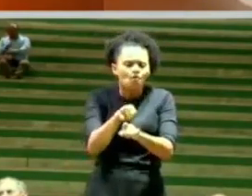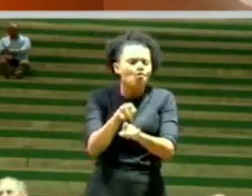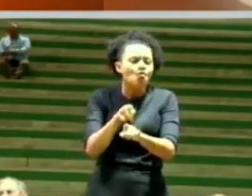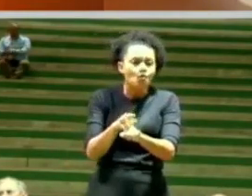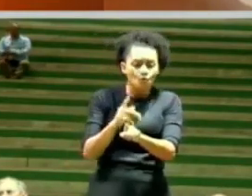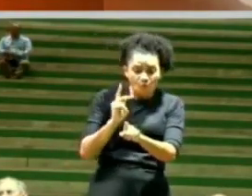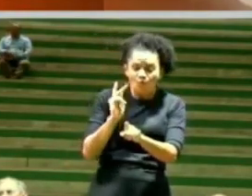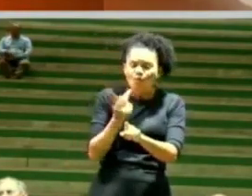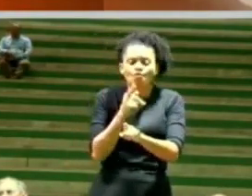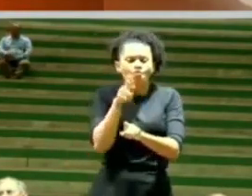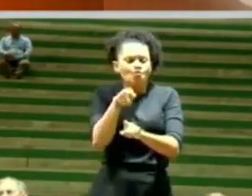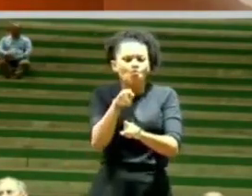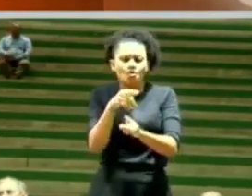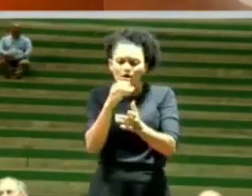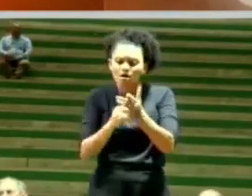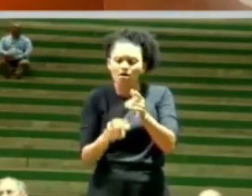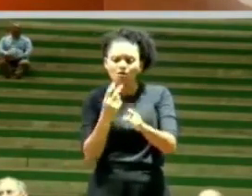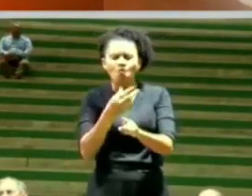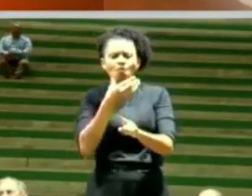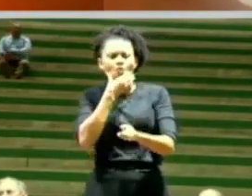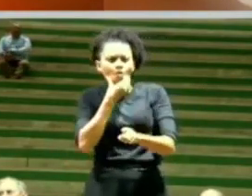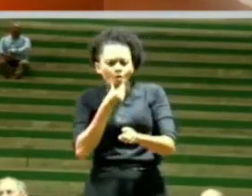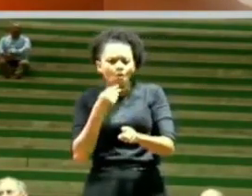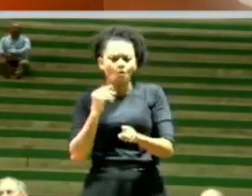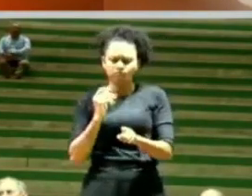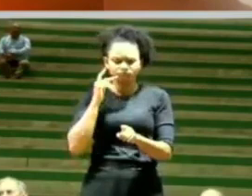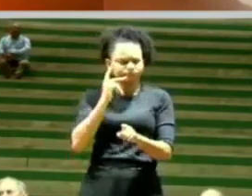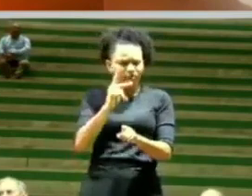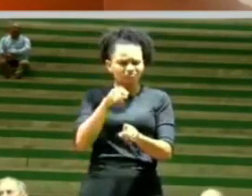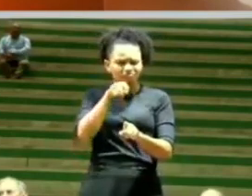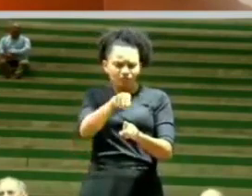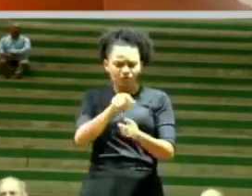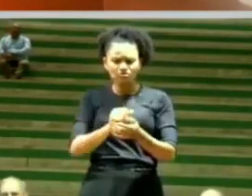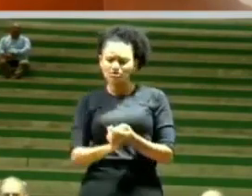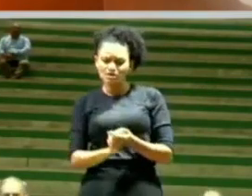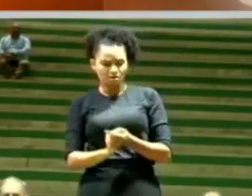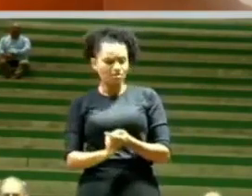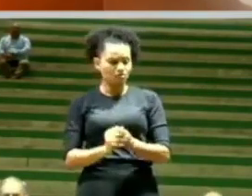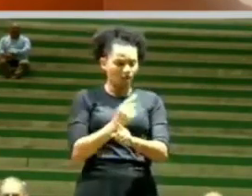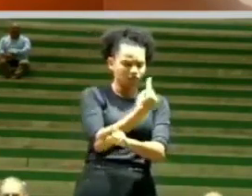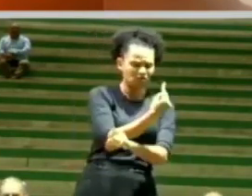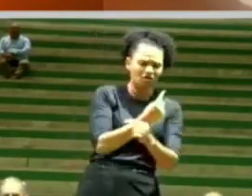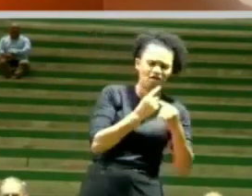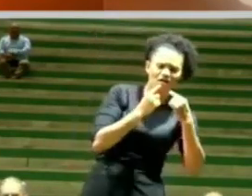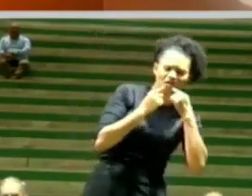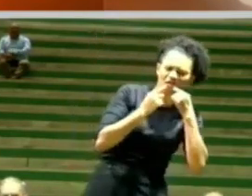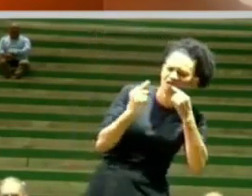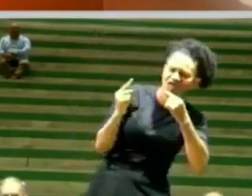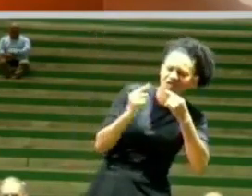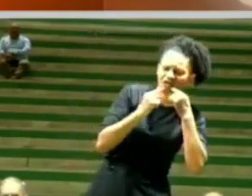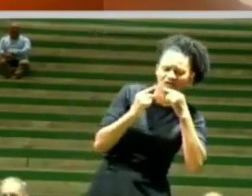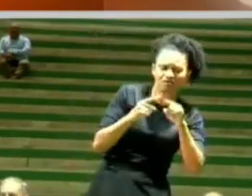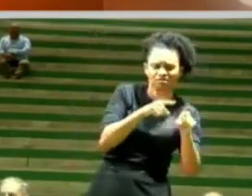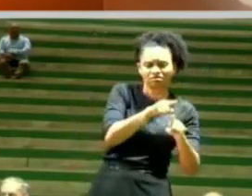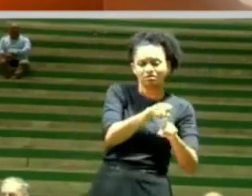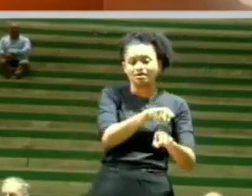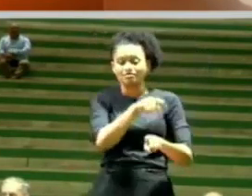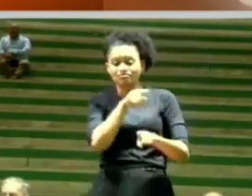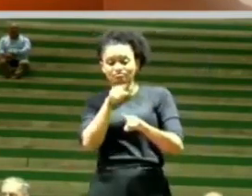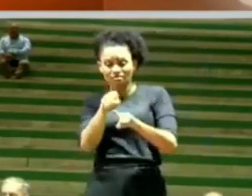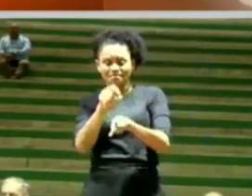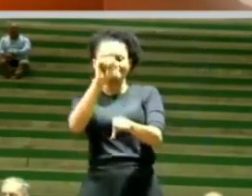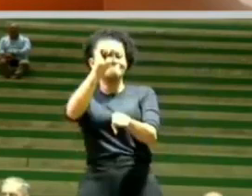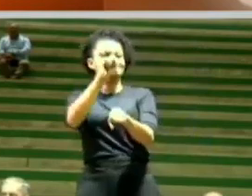acontece no capítulo 2? O profeta Abacuque, que no capítulo 1 questiona, ele para de